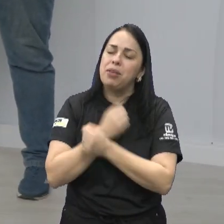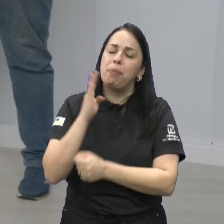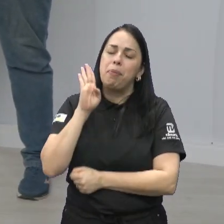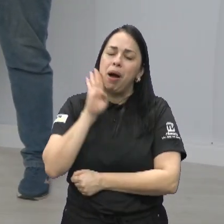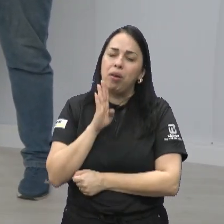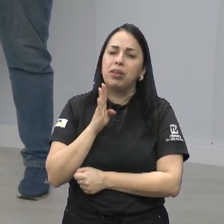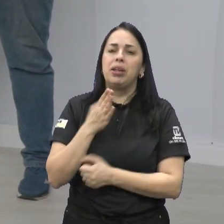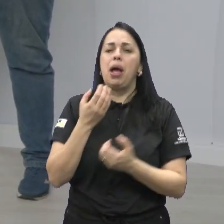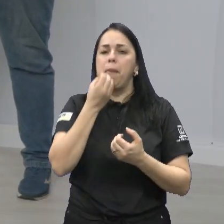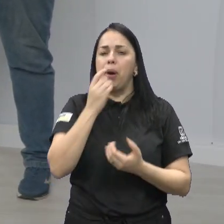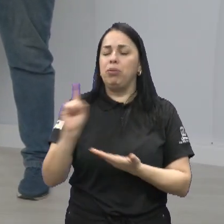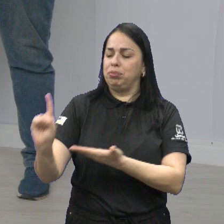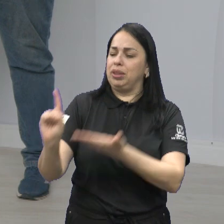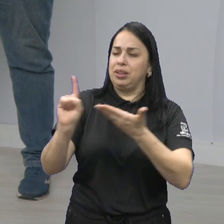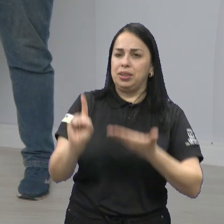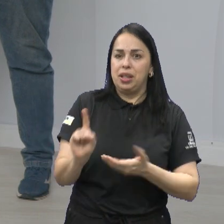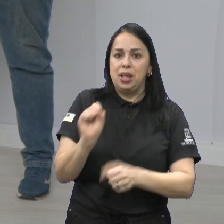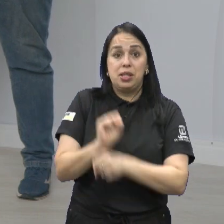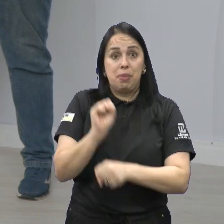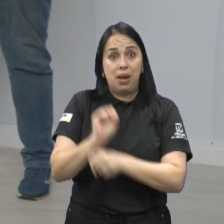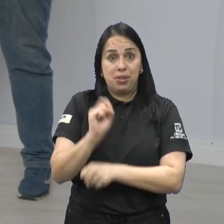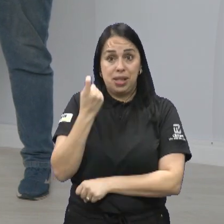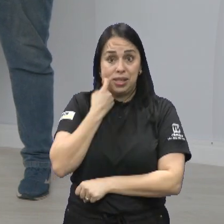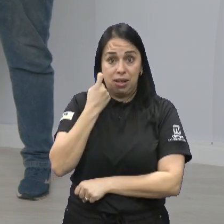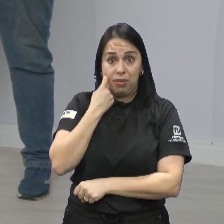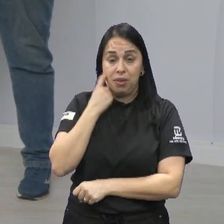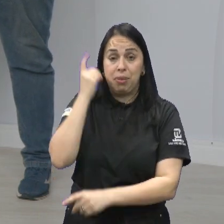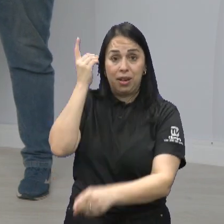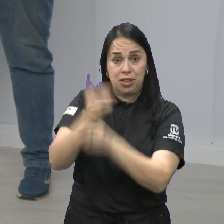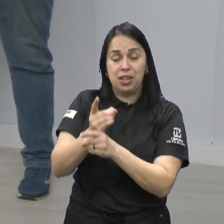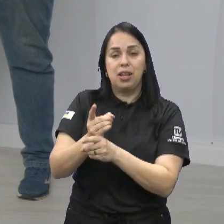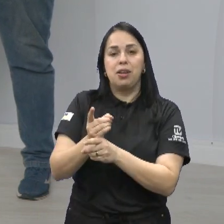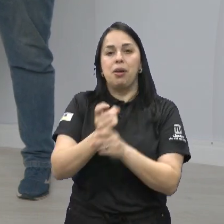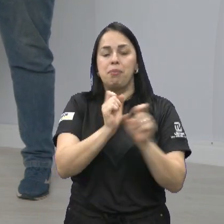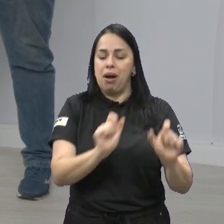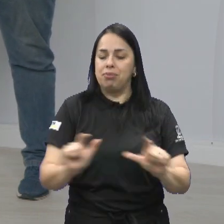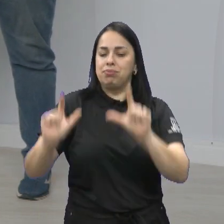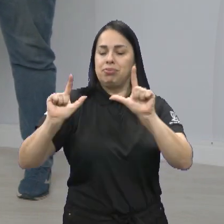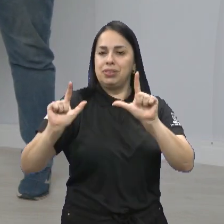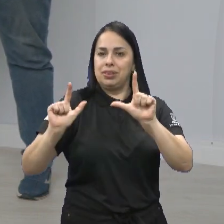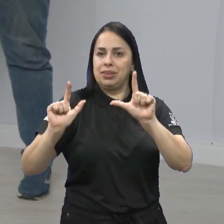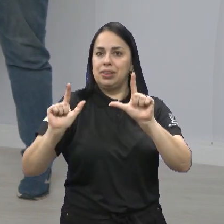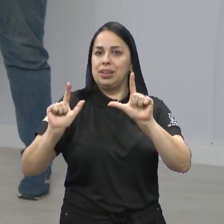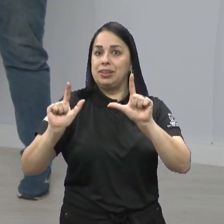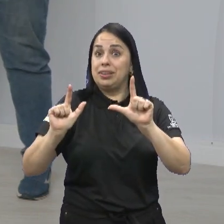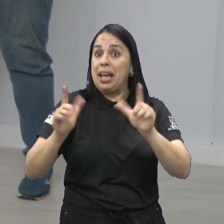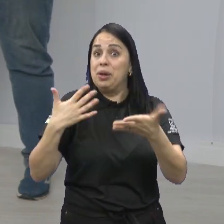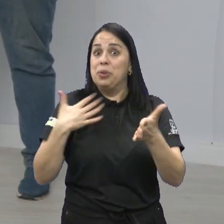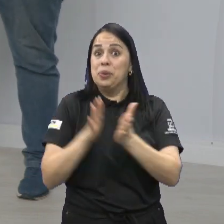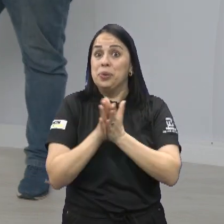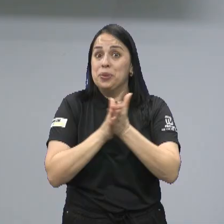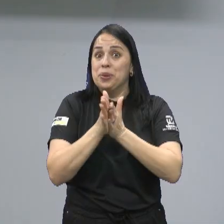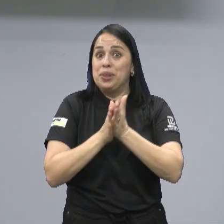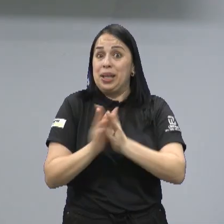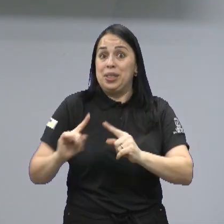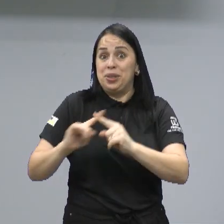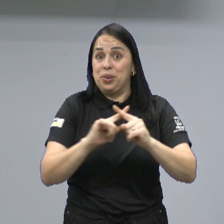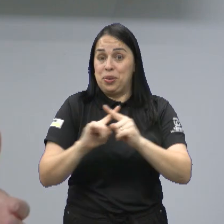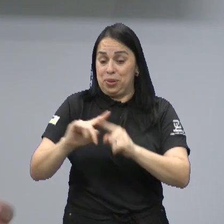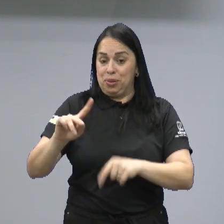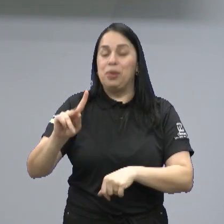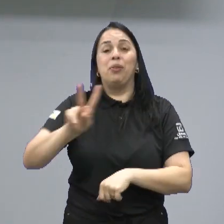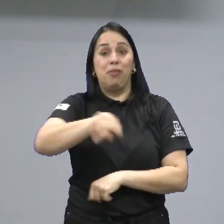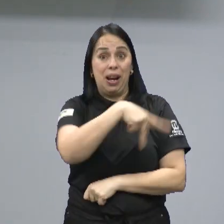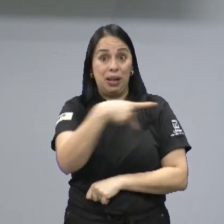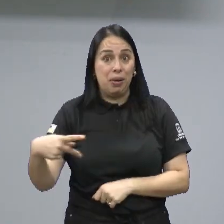prazer dividir o Hora contigo, te espero aqui na sexta-feira pra gente fechar a semana. Tem Clássico do Vale domingo, hein, Paulito? Prazer todo